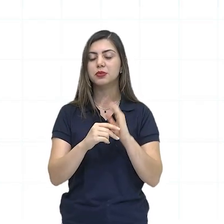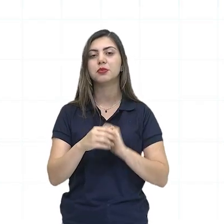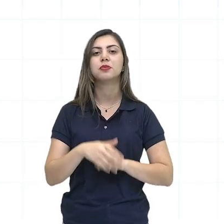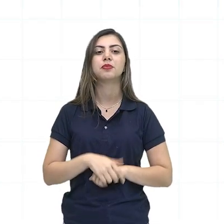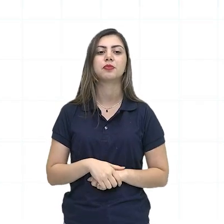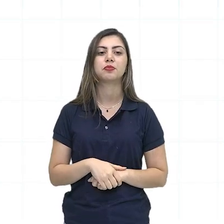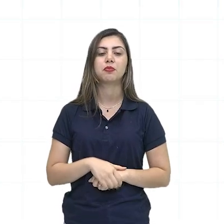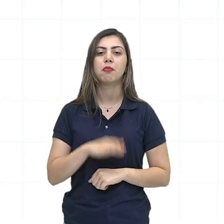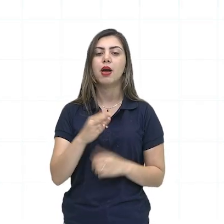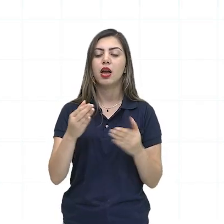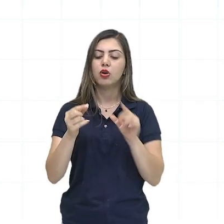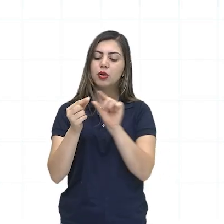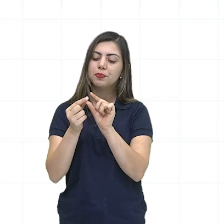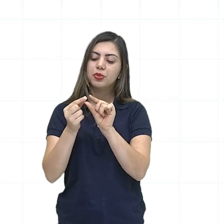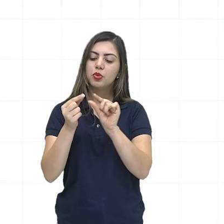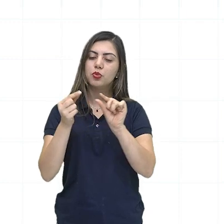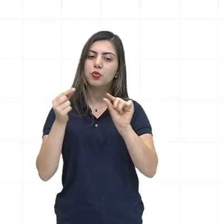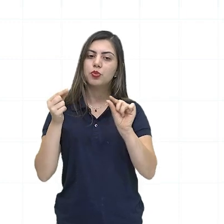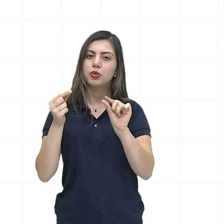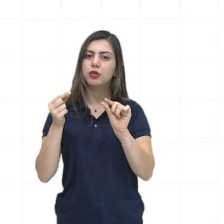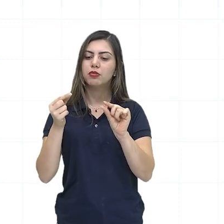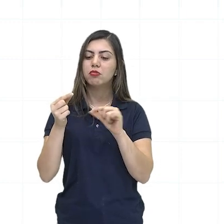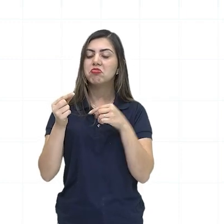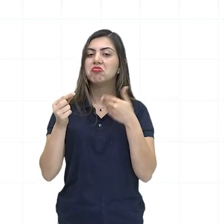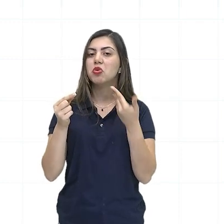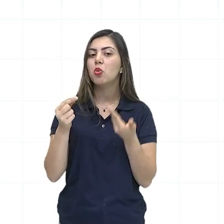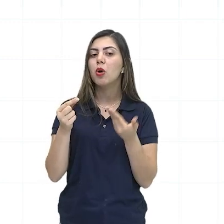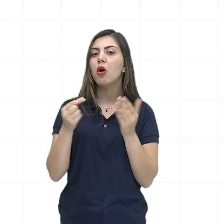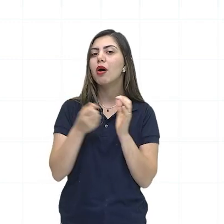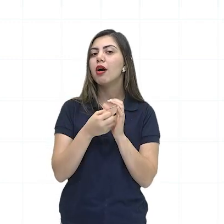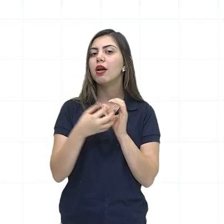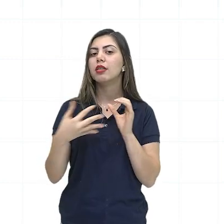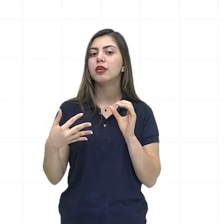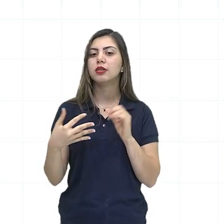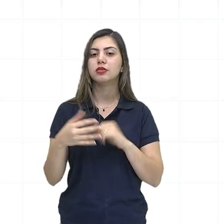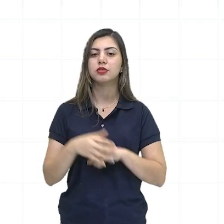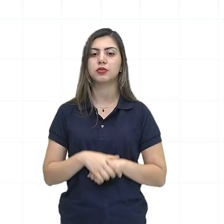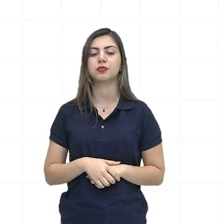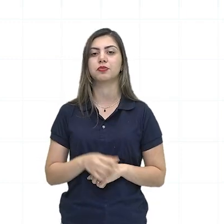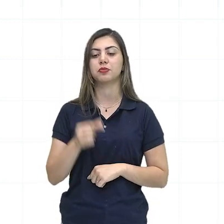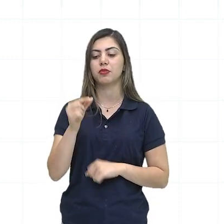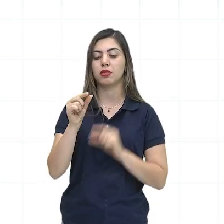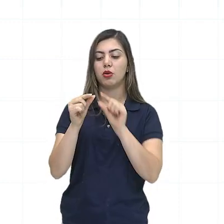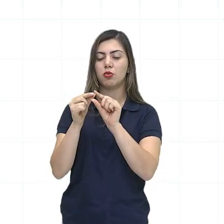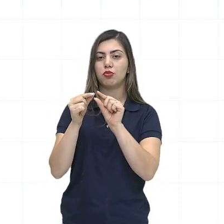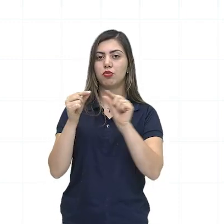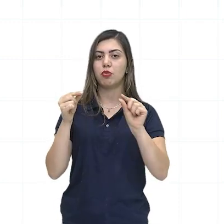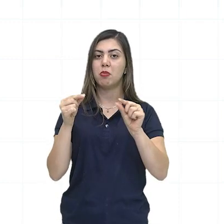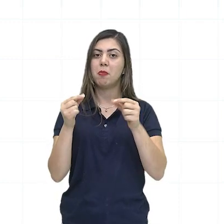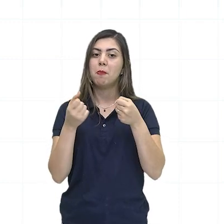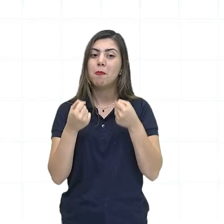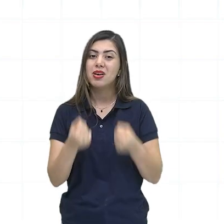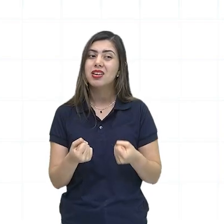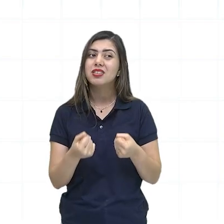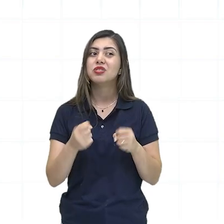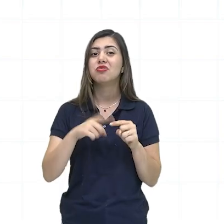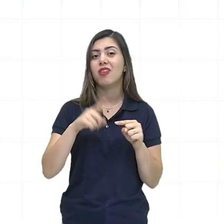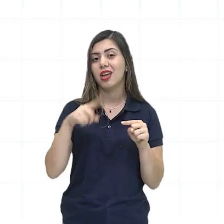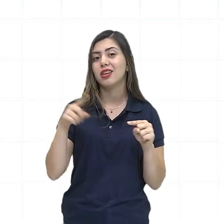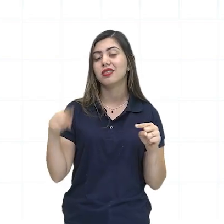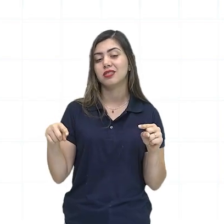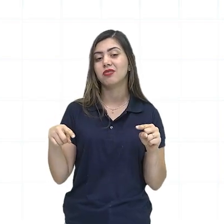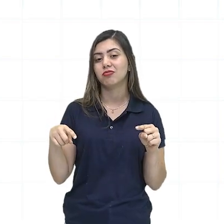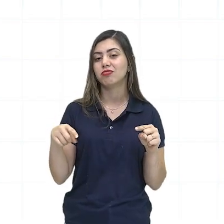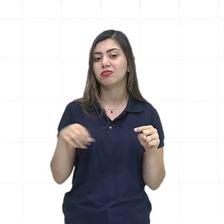do dardo, vamos ver aí quais são as suas características. O peso e a forma do dardo vai variar,